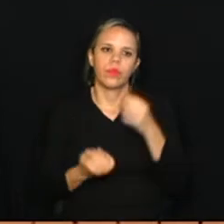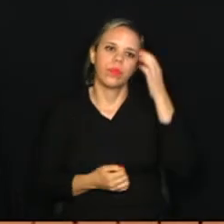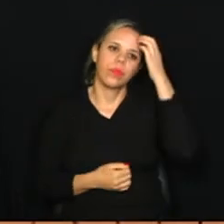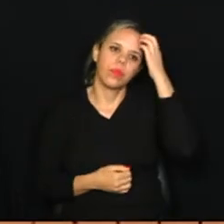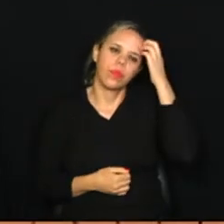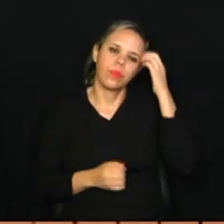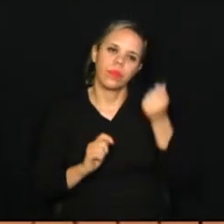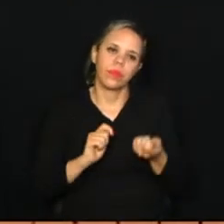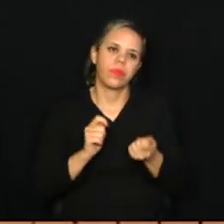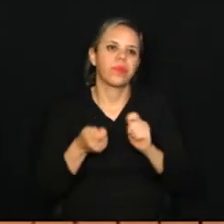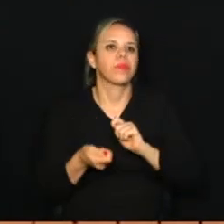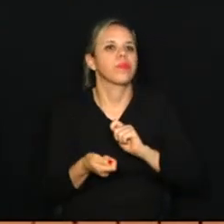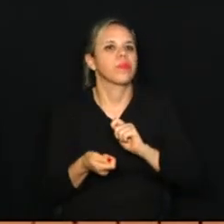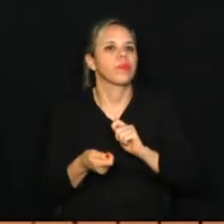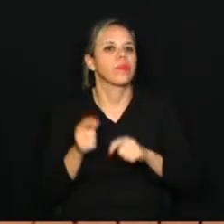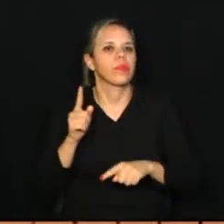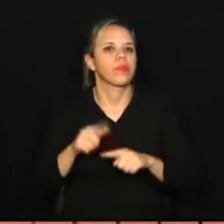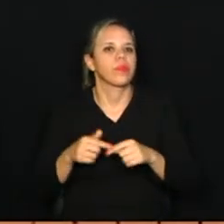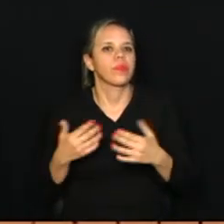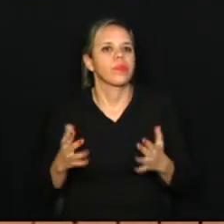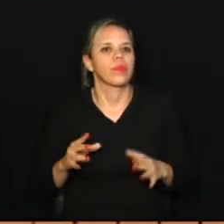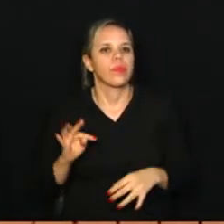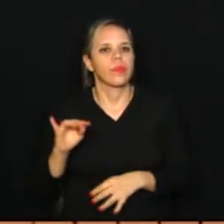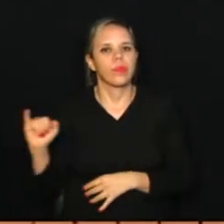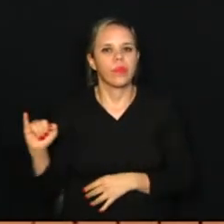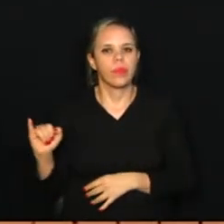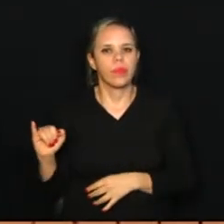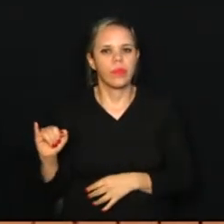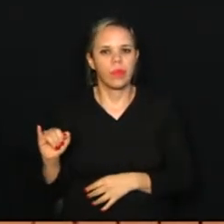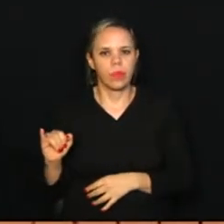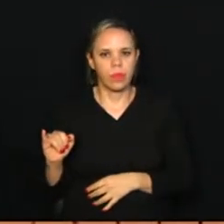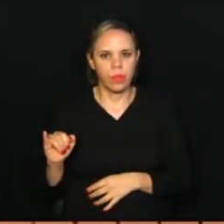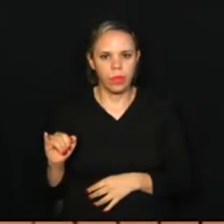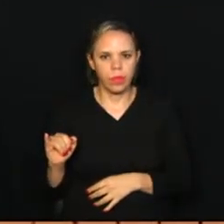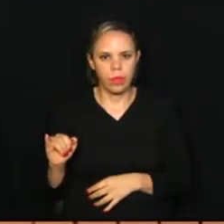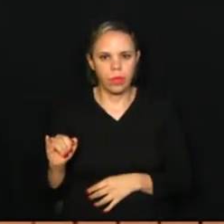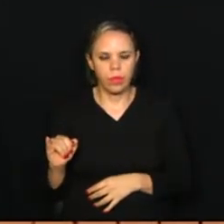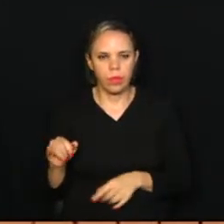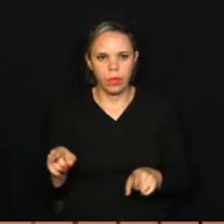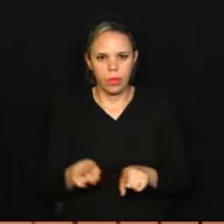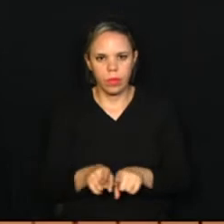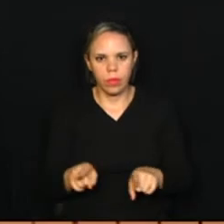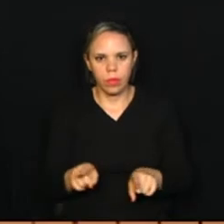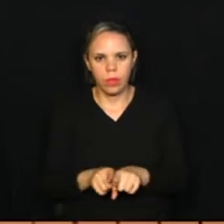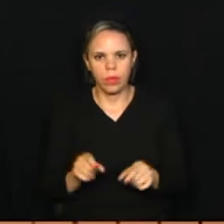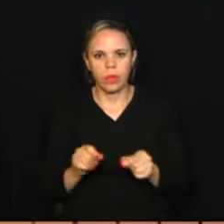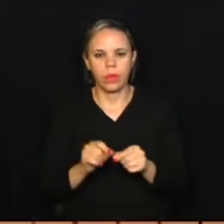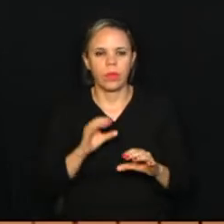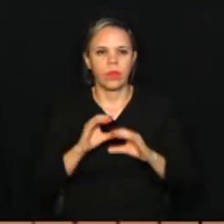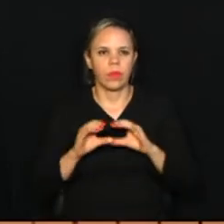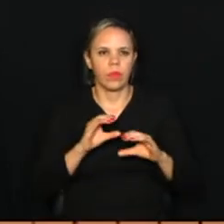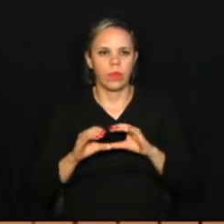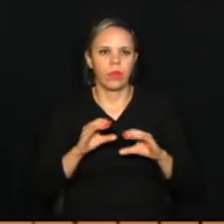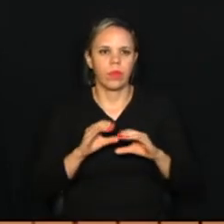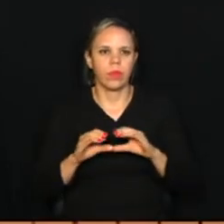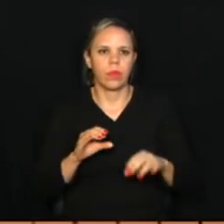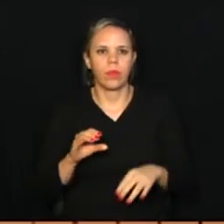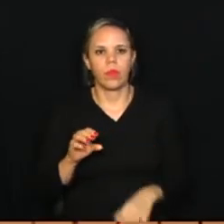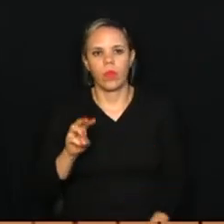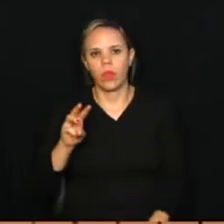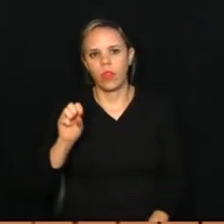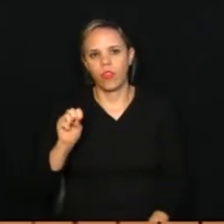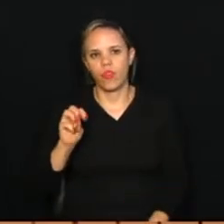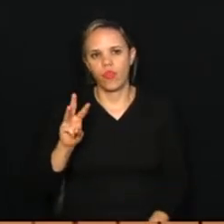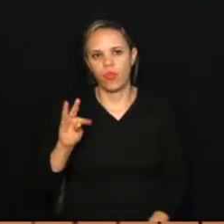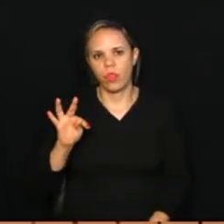de adequação dos equipamentos, de TI, e também fazendo a ponte com o que o Swift perguntou lá no